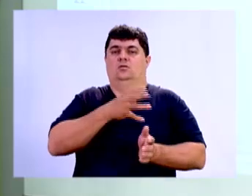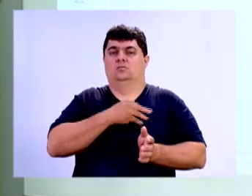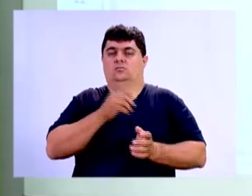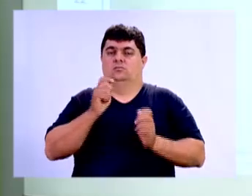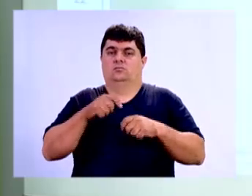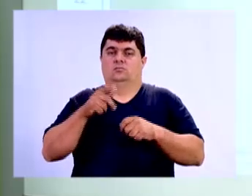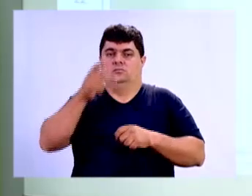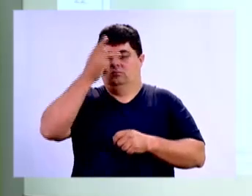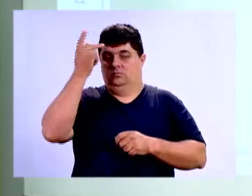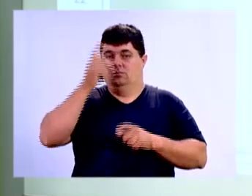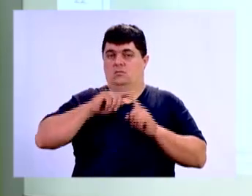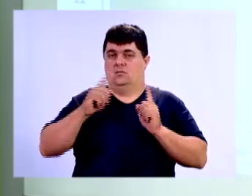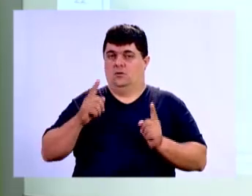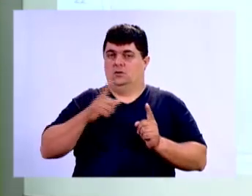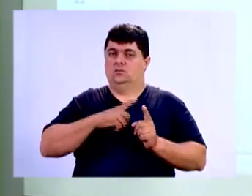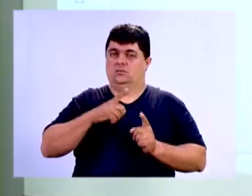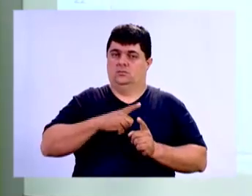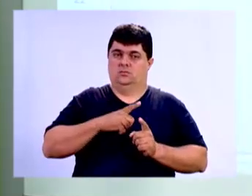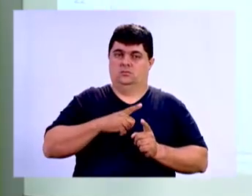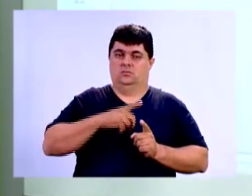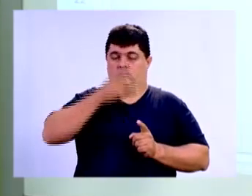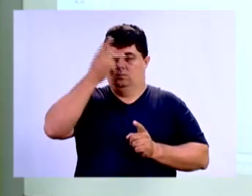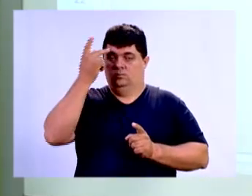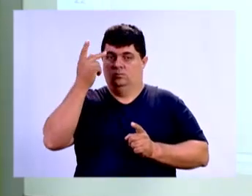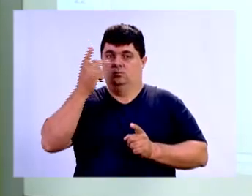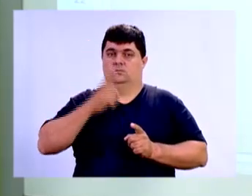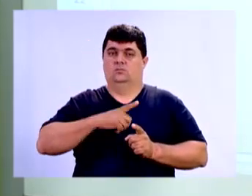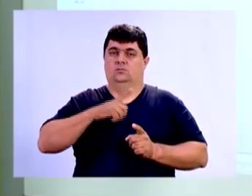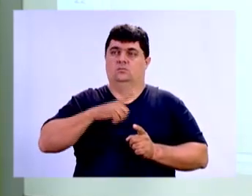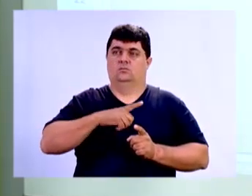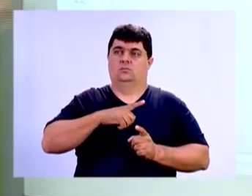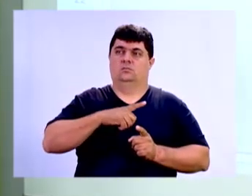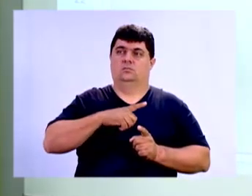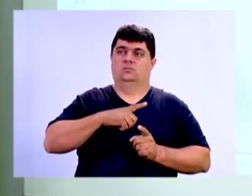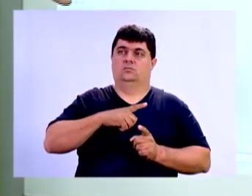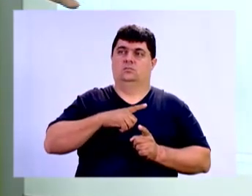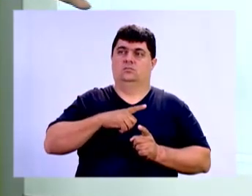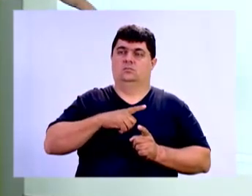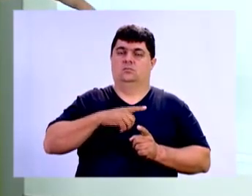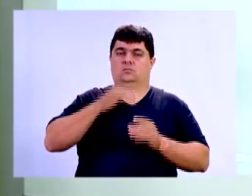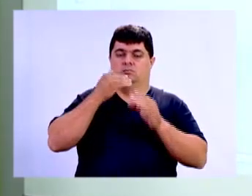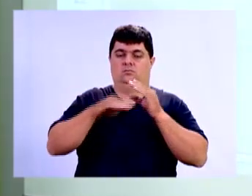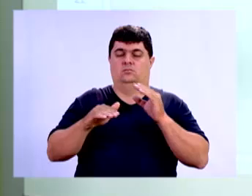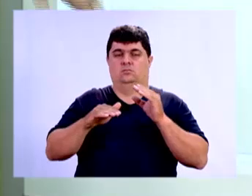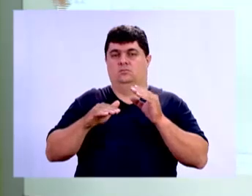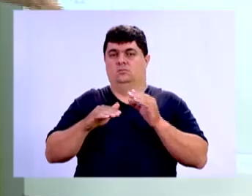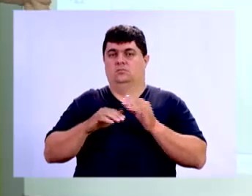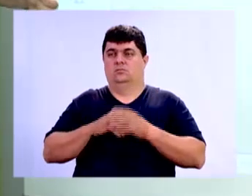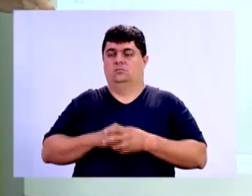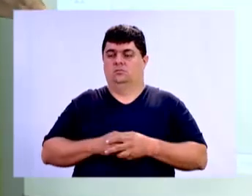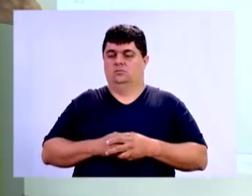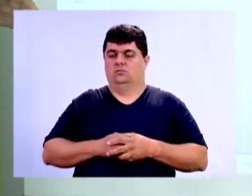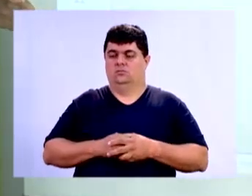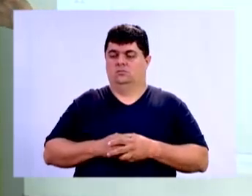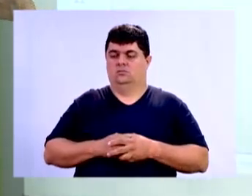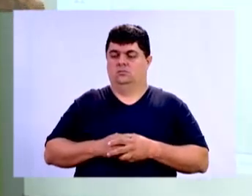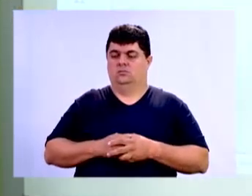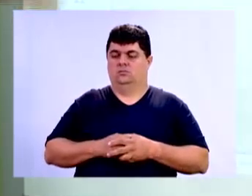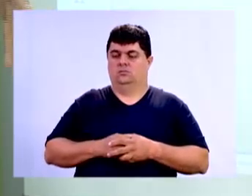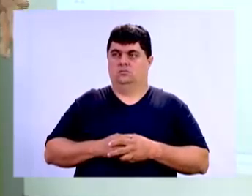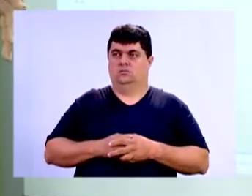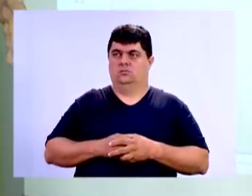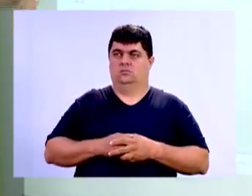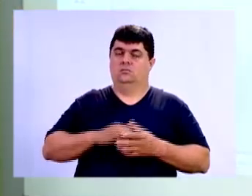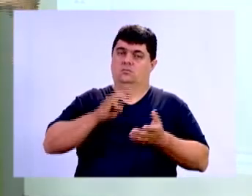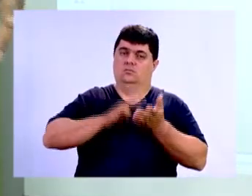pessoa. Mas eu quero falar, olha, a pessoa, ela envia e-mail, uma classe chamada enviar e-mail, né? Um